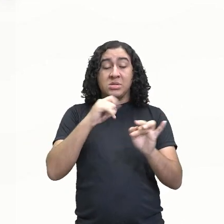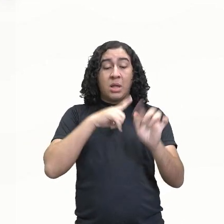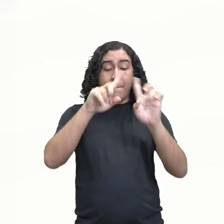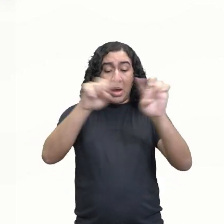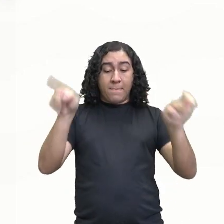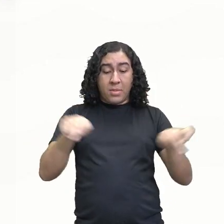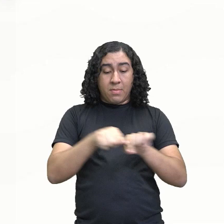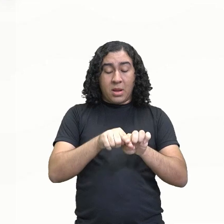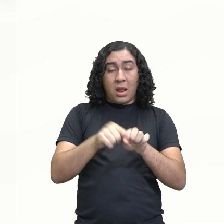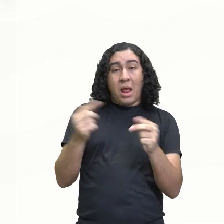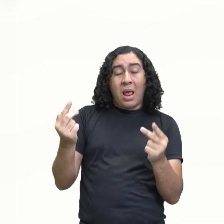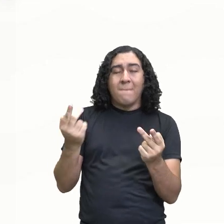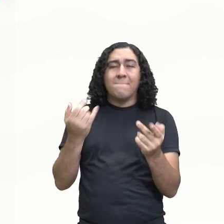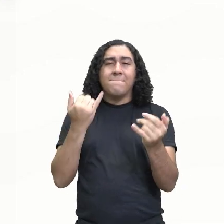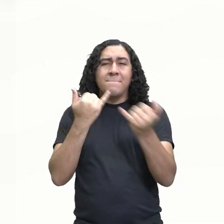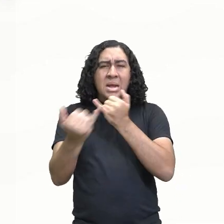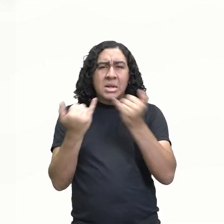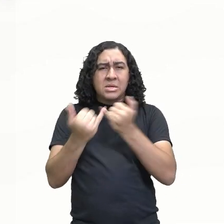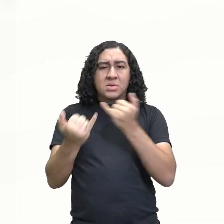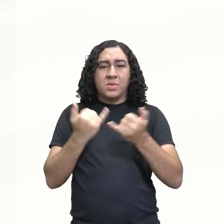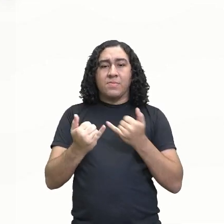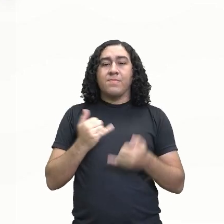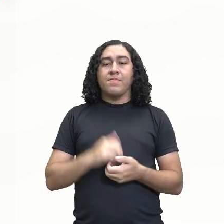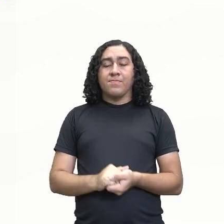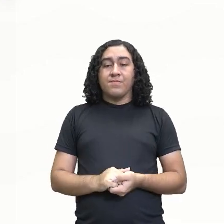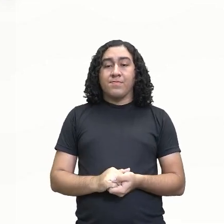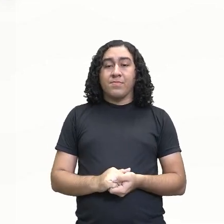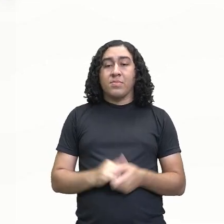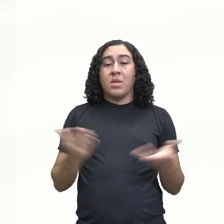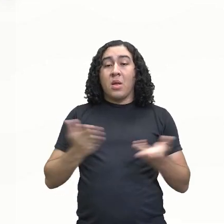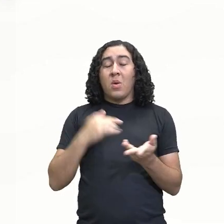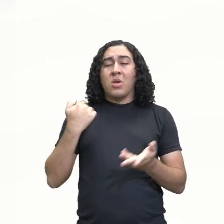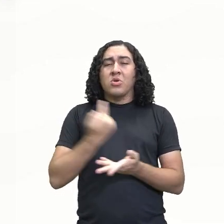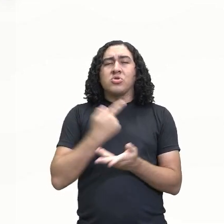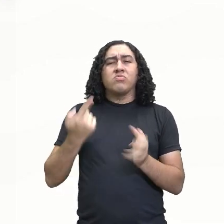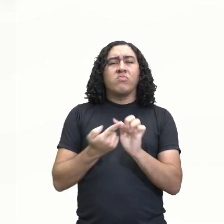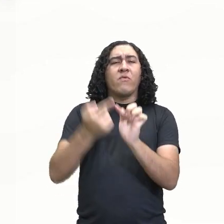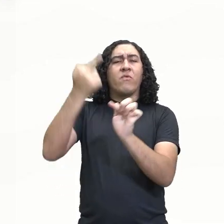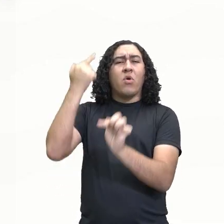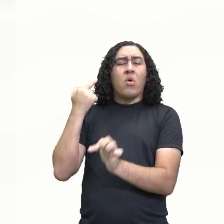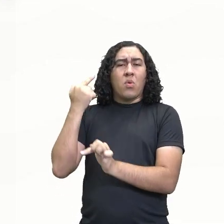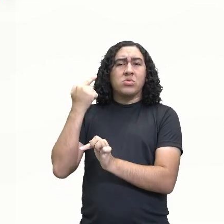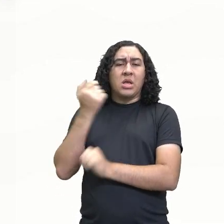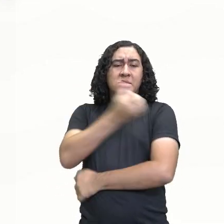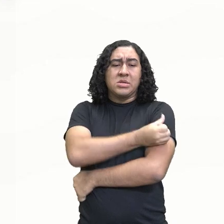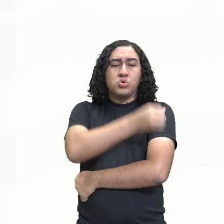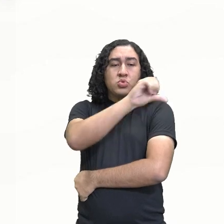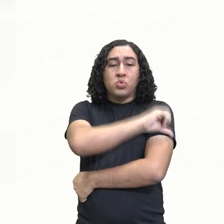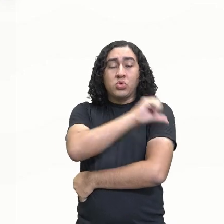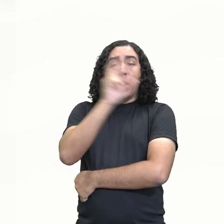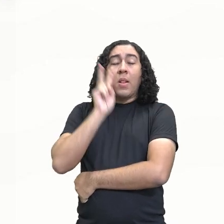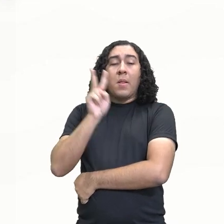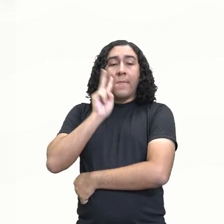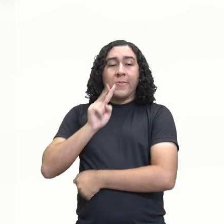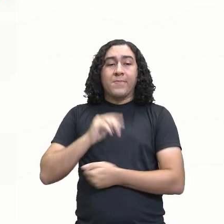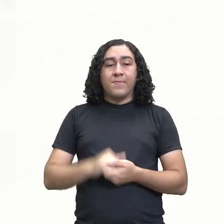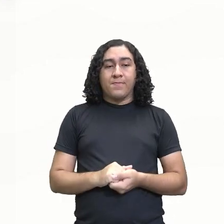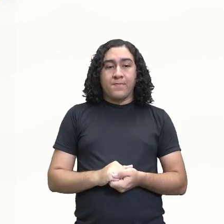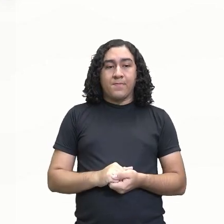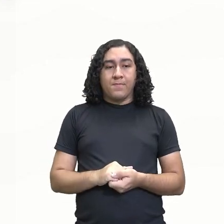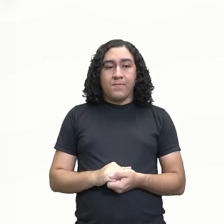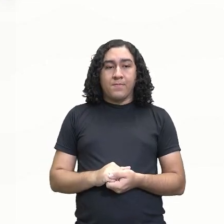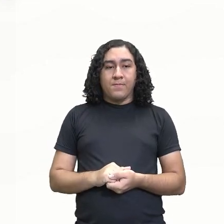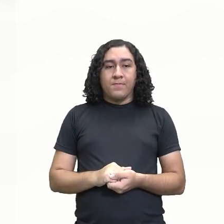imagens simétricas. E agora nós vamos dar uma volta lá no nosso ensino fundamental, tudo bem? Nós vamos lá no 7º